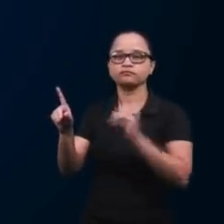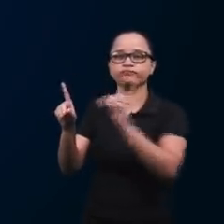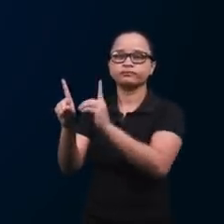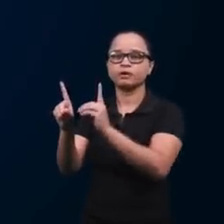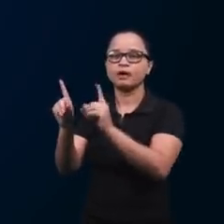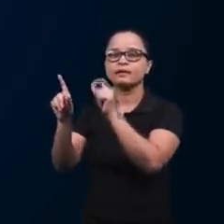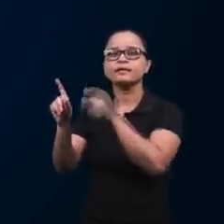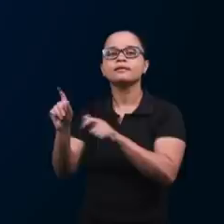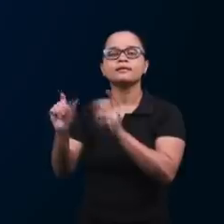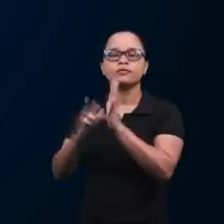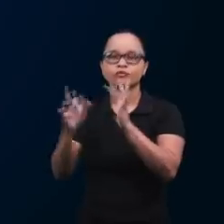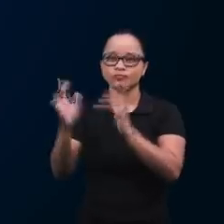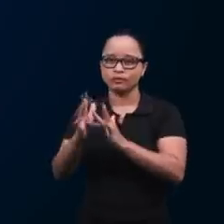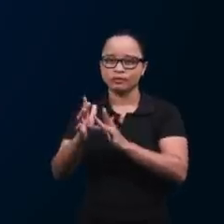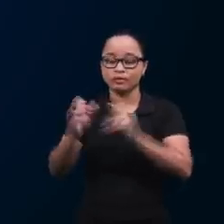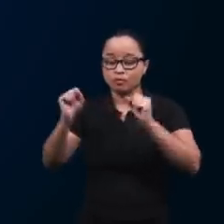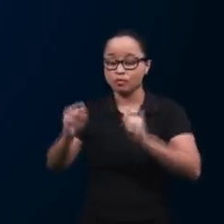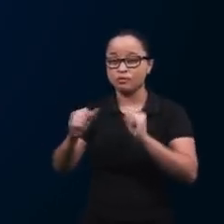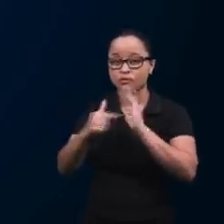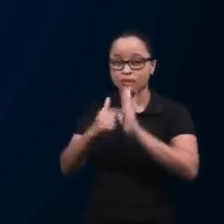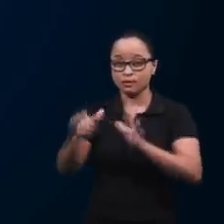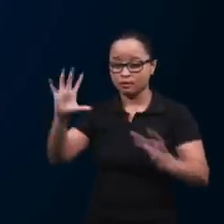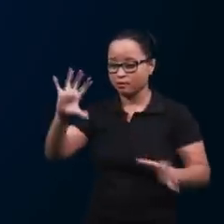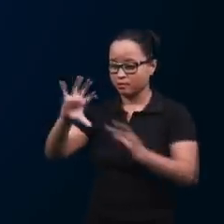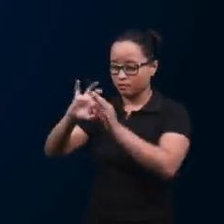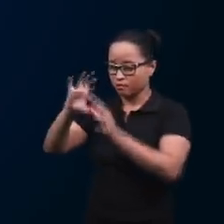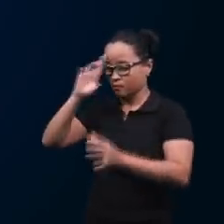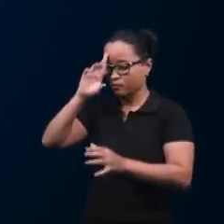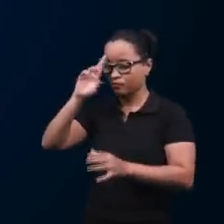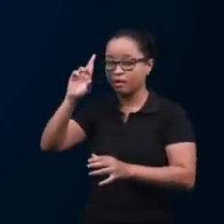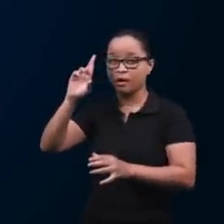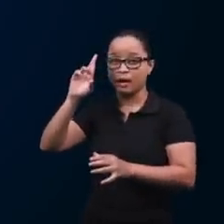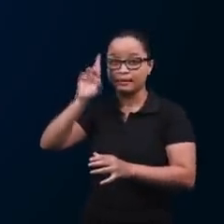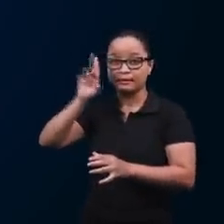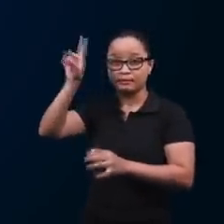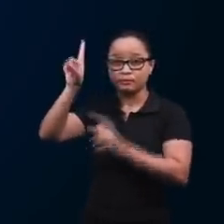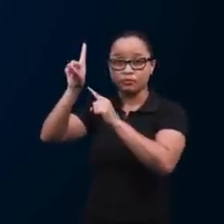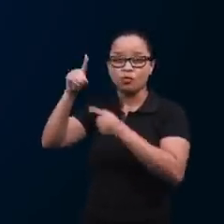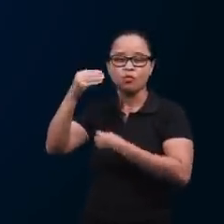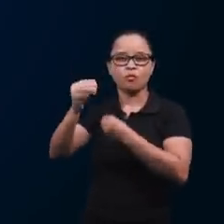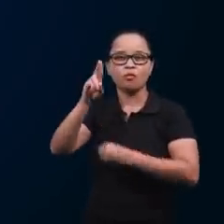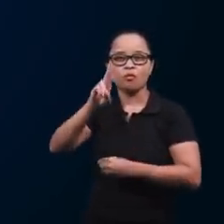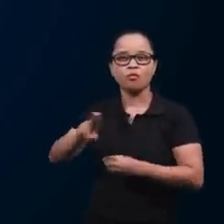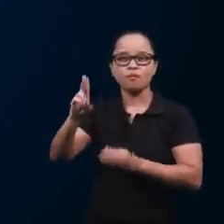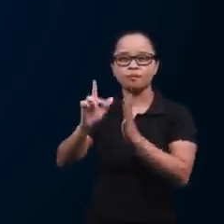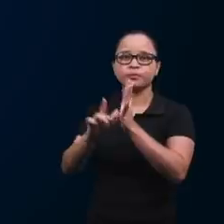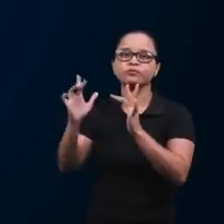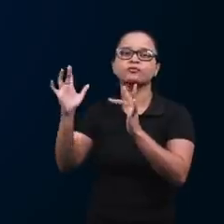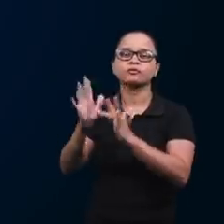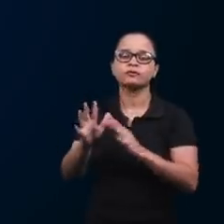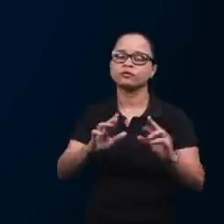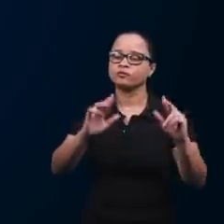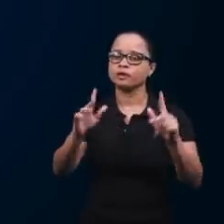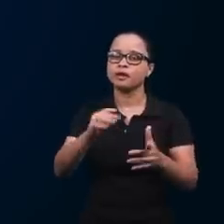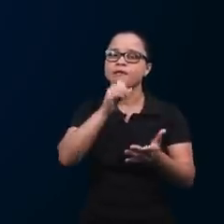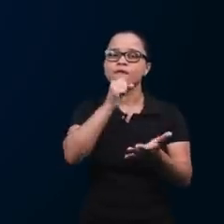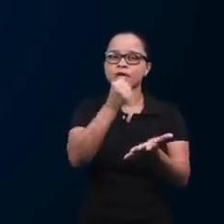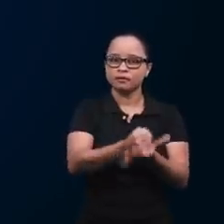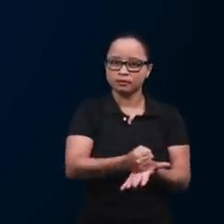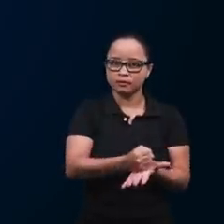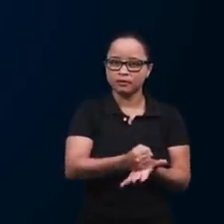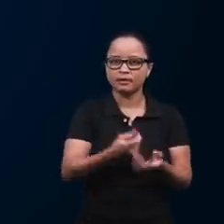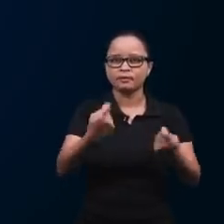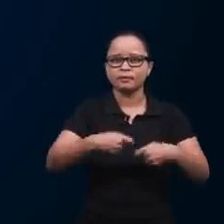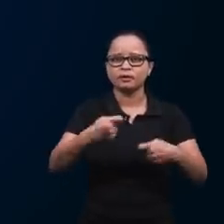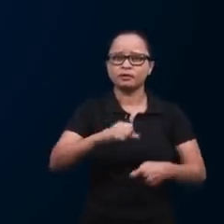podemos afirmar o acesso a presença de Deus através do Senhor Jesus Diferentemente do velho testamento onde era